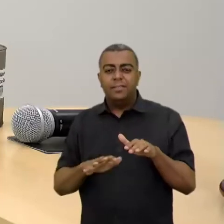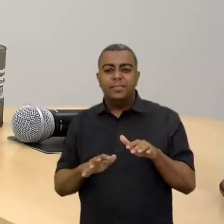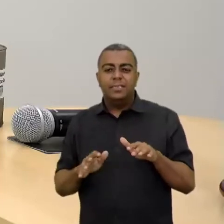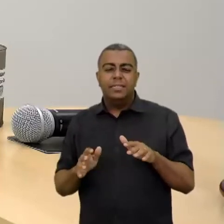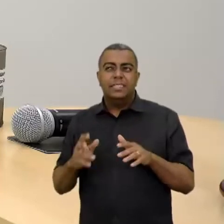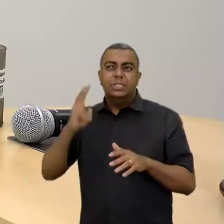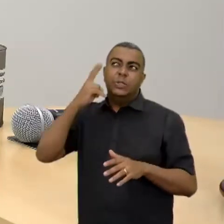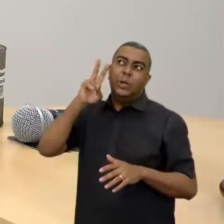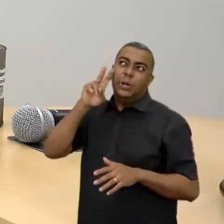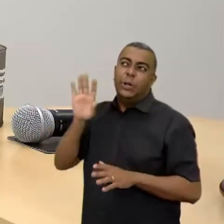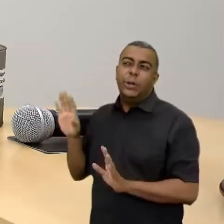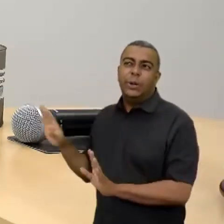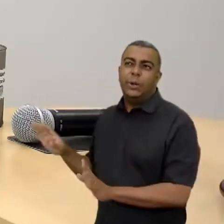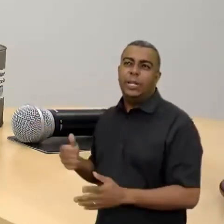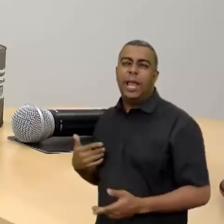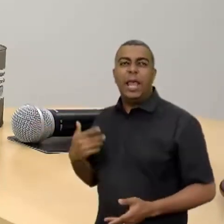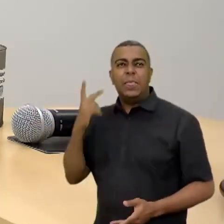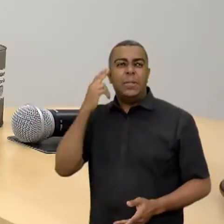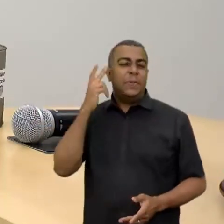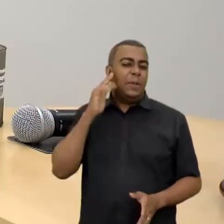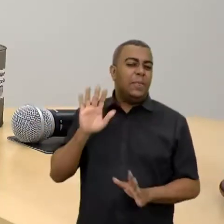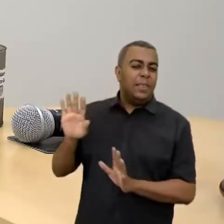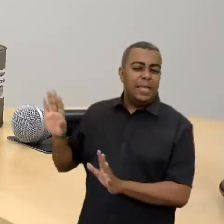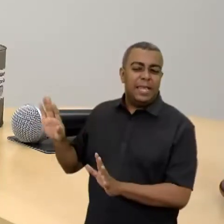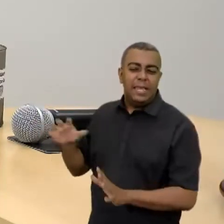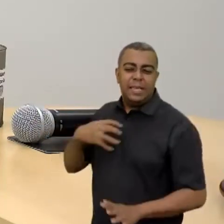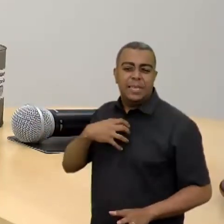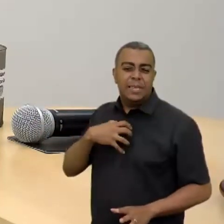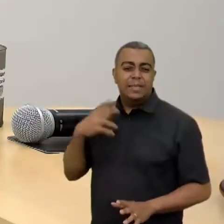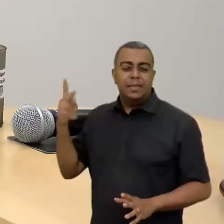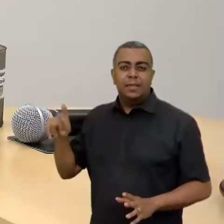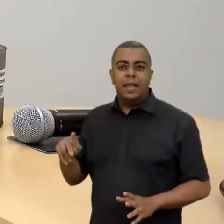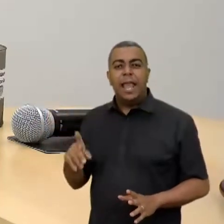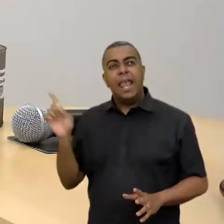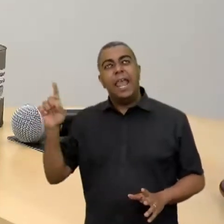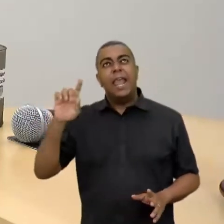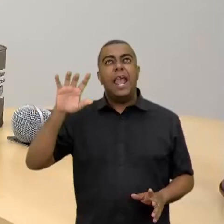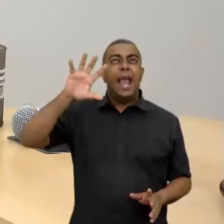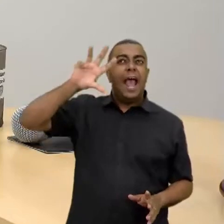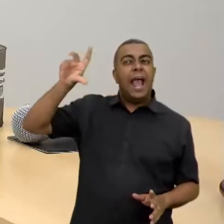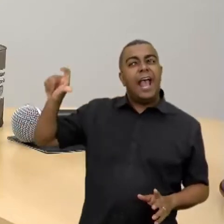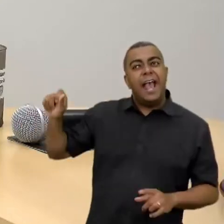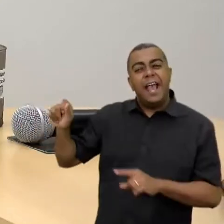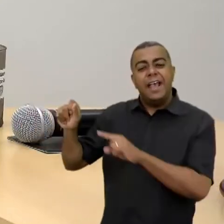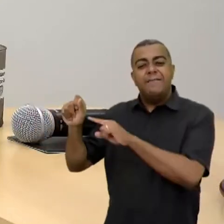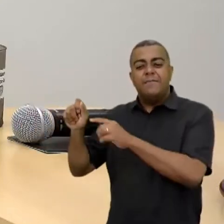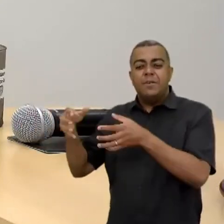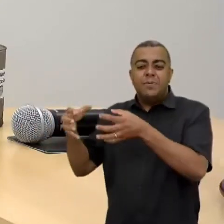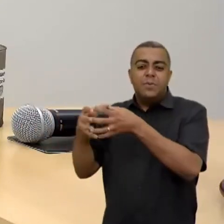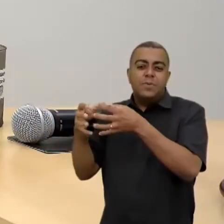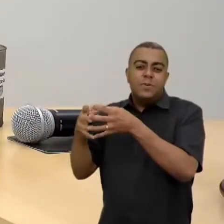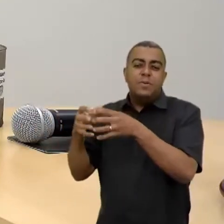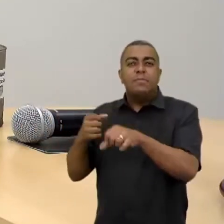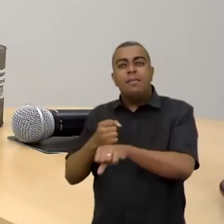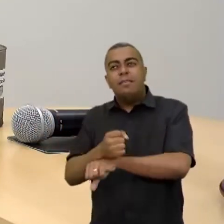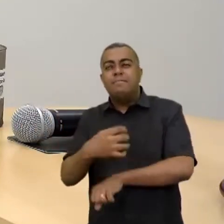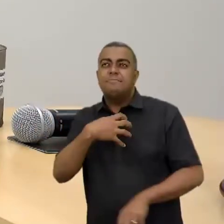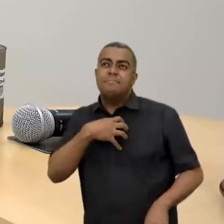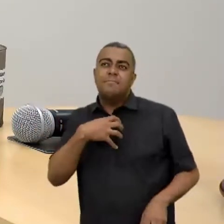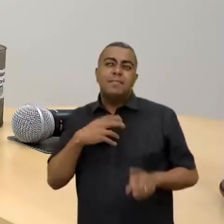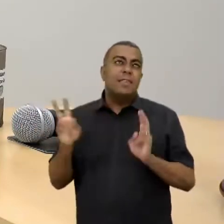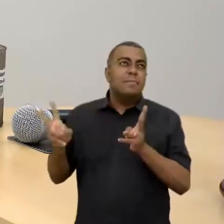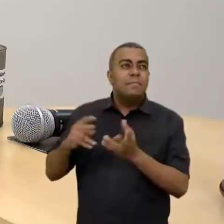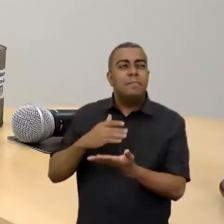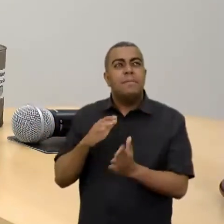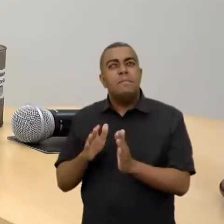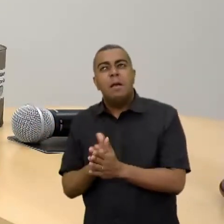parte da história, eles são assim mesmo. Aí até vem aquelas outras narrativas de que os africanos, eles têm essa tendência da miséria, tem essa coisa, então